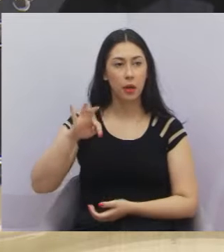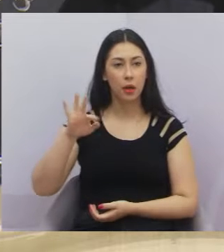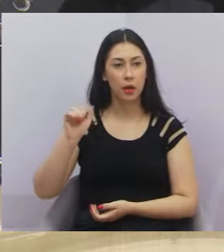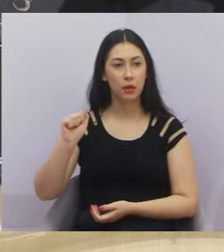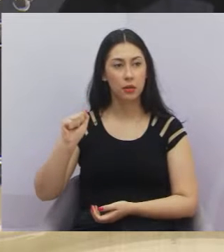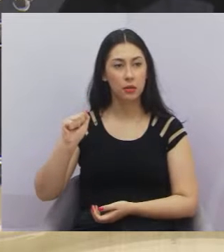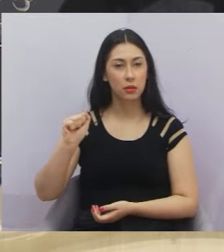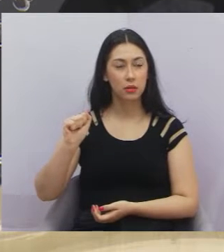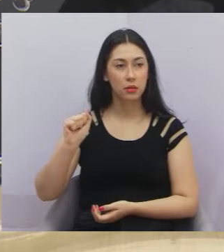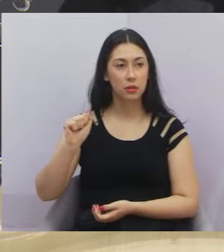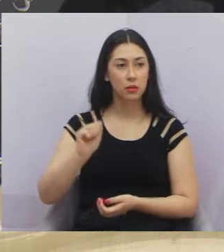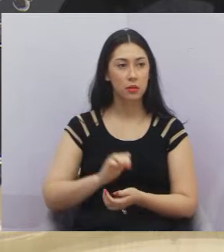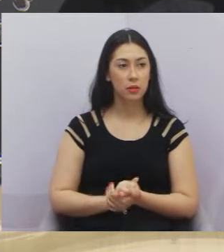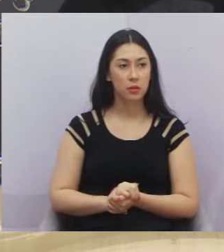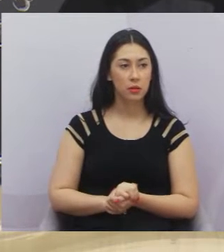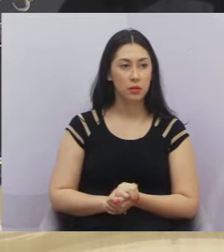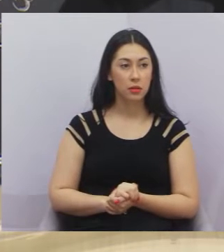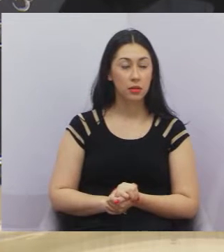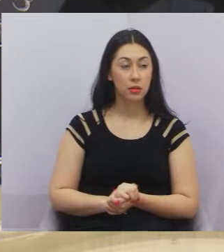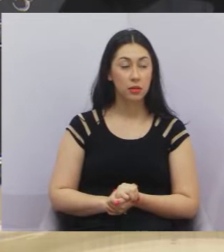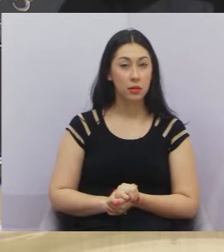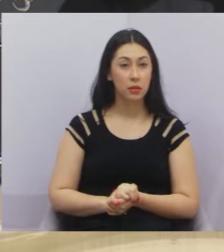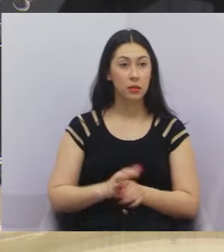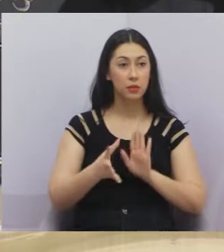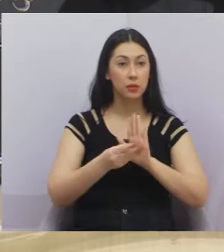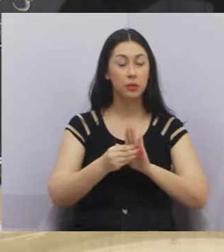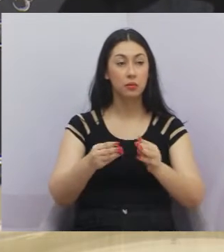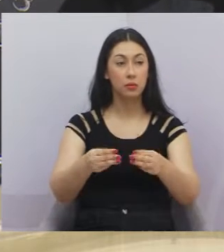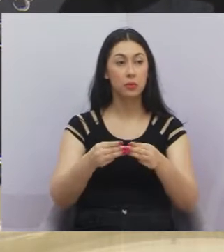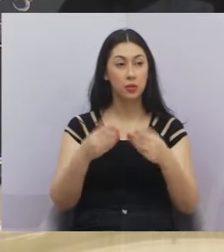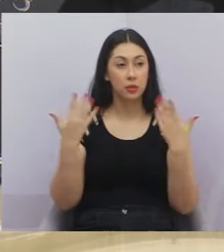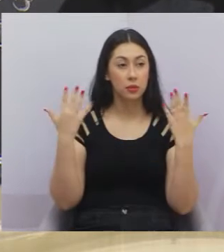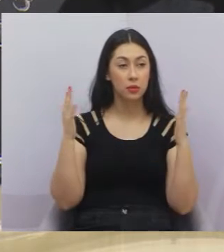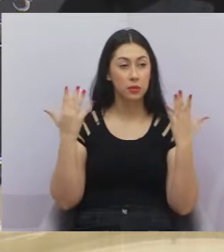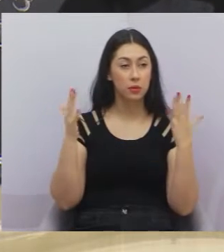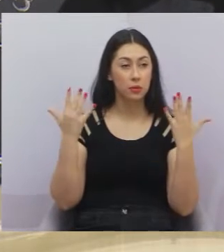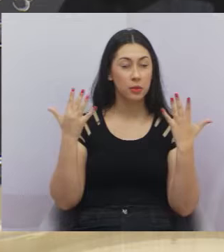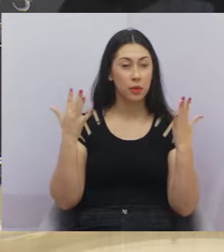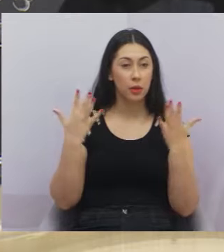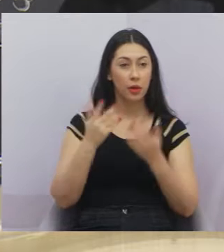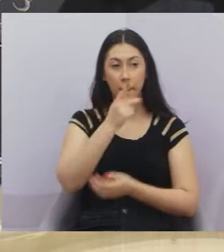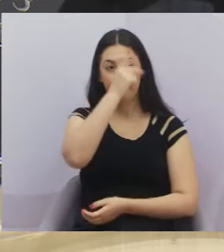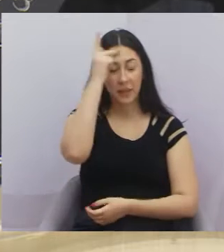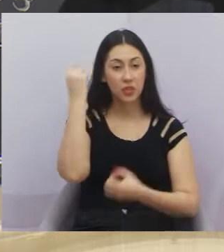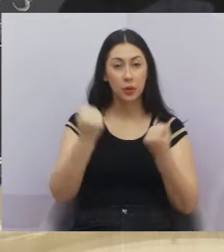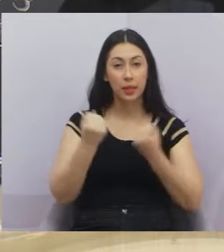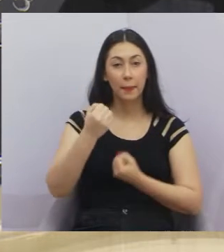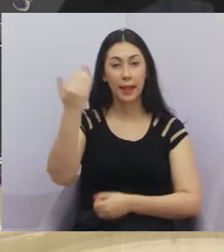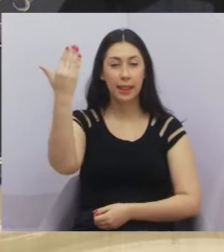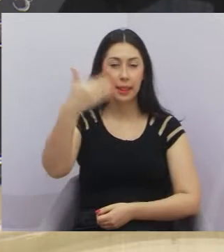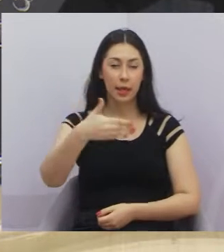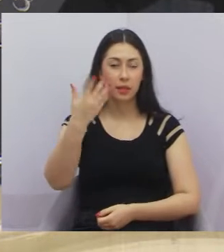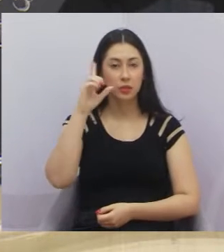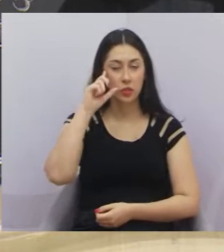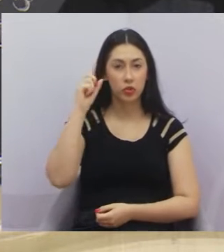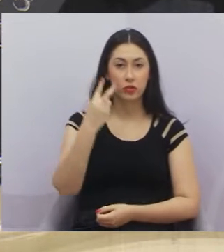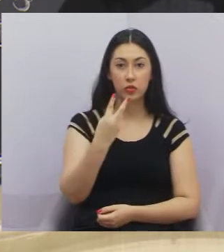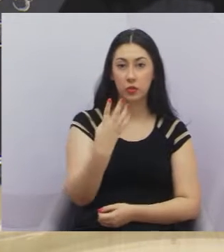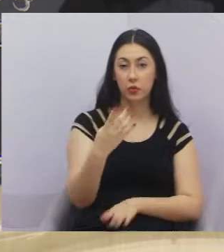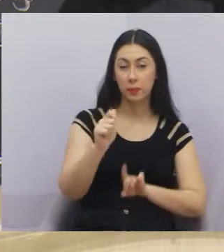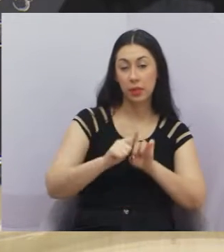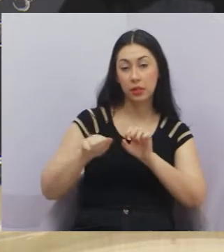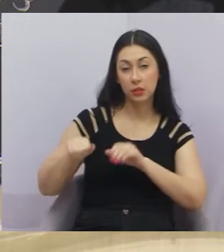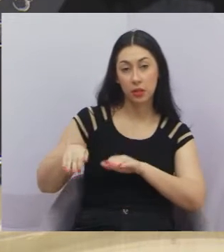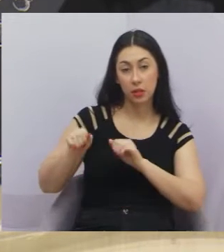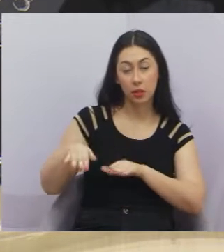sessão o registro de moção comemorativa ao Dia do Mototaxista, comemorado em 24 de setembro. Nessa